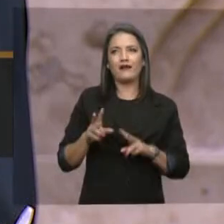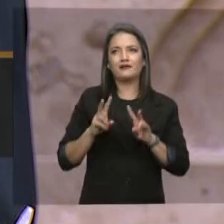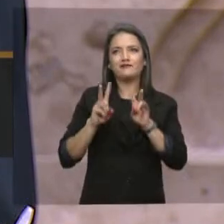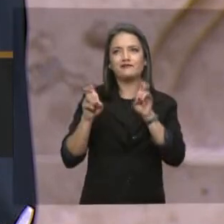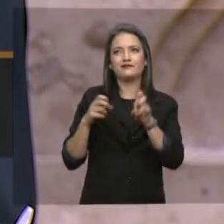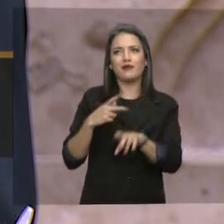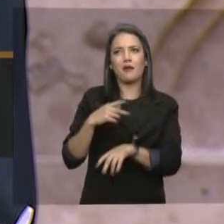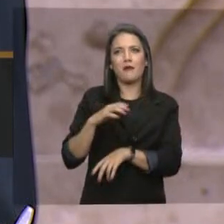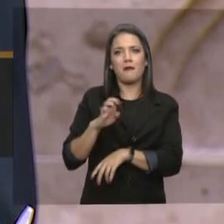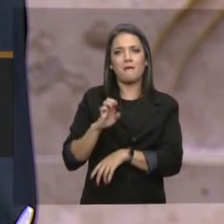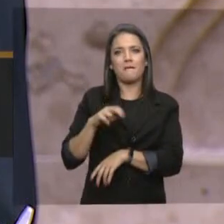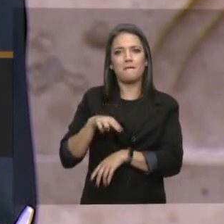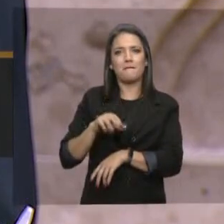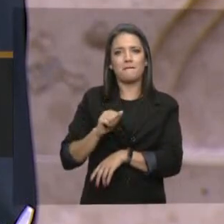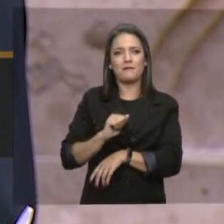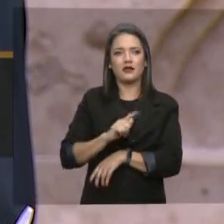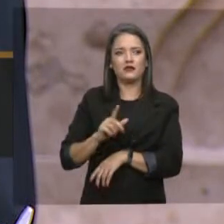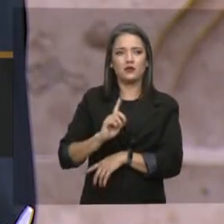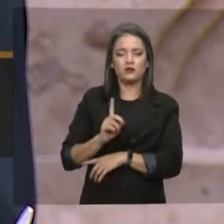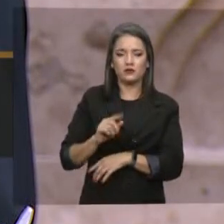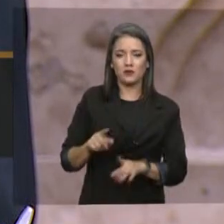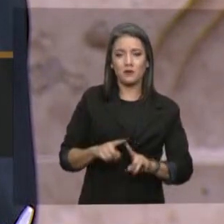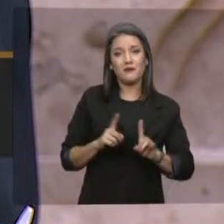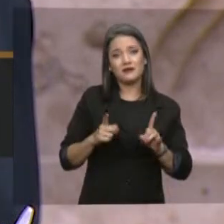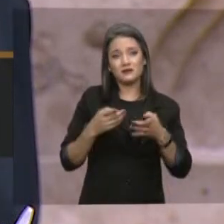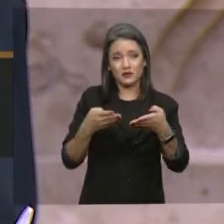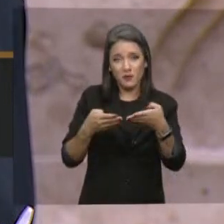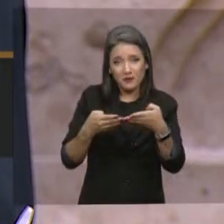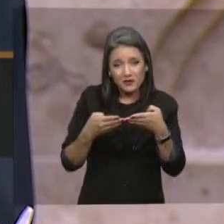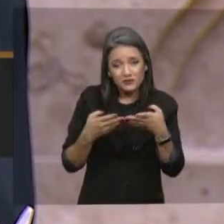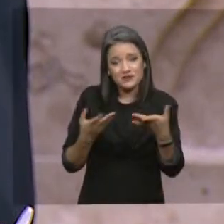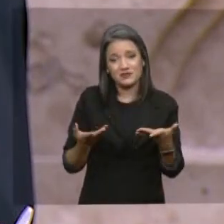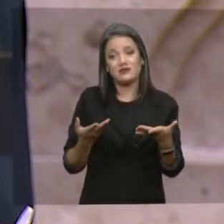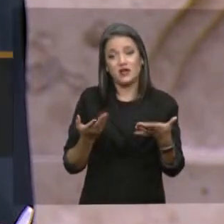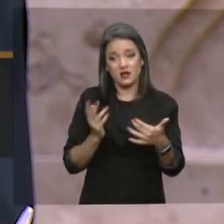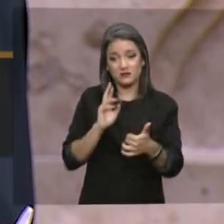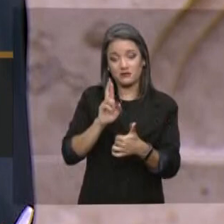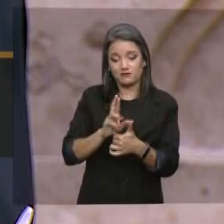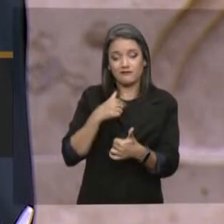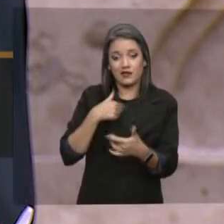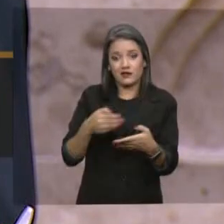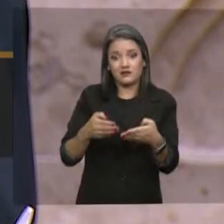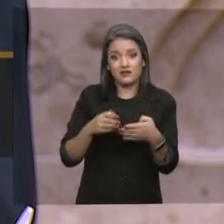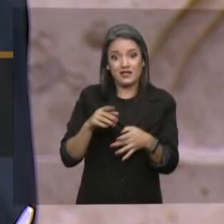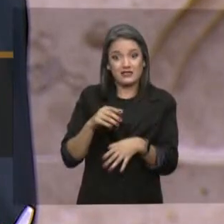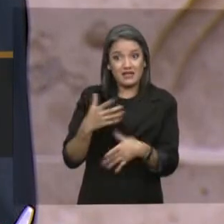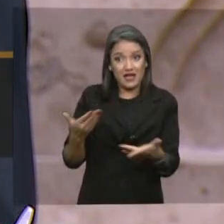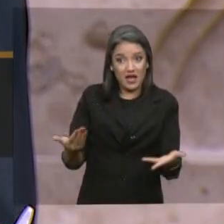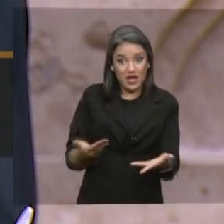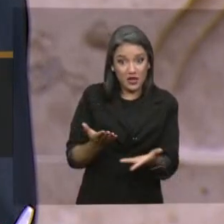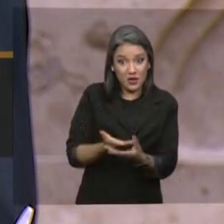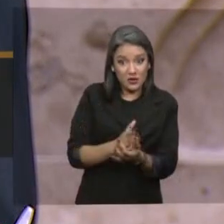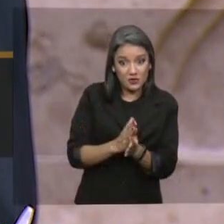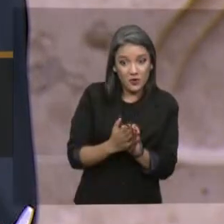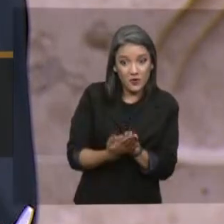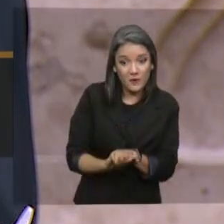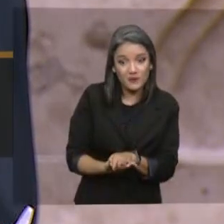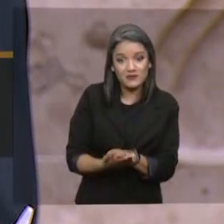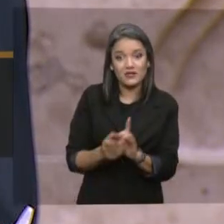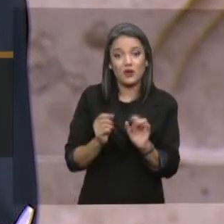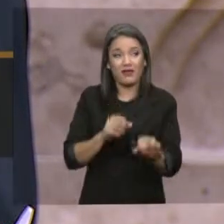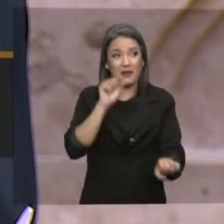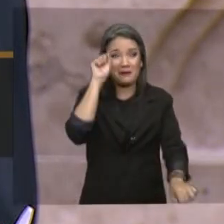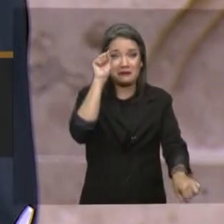maneira que pede vênia este procurador-geral para dizer que estamos diante de um caso de um